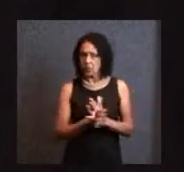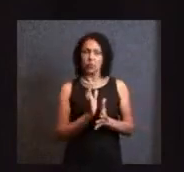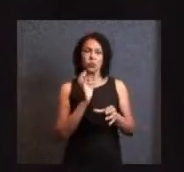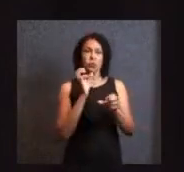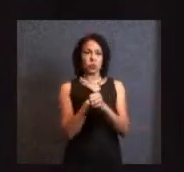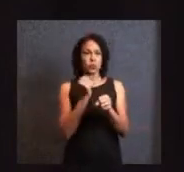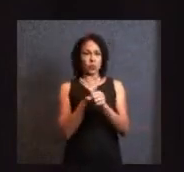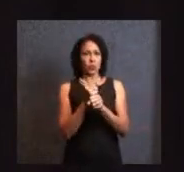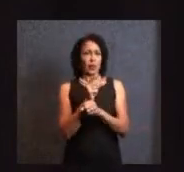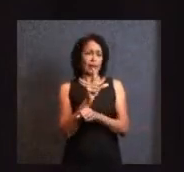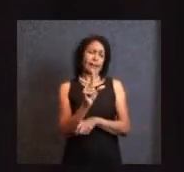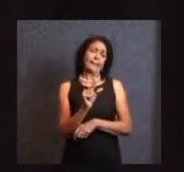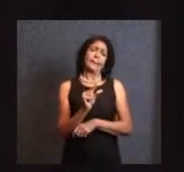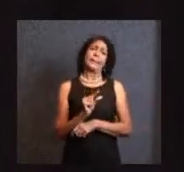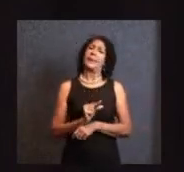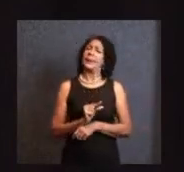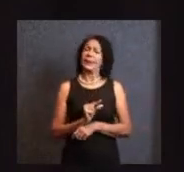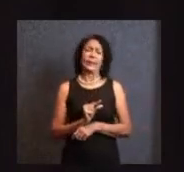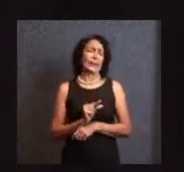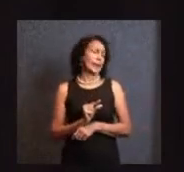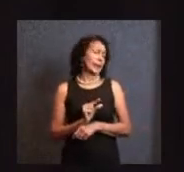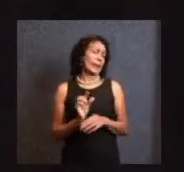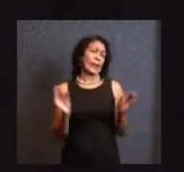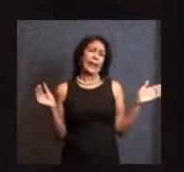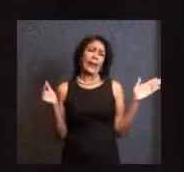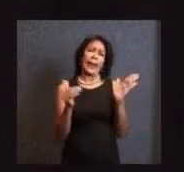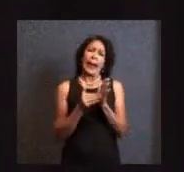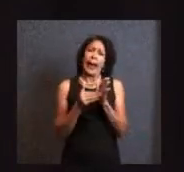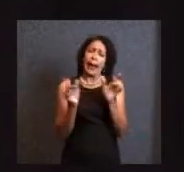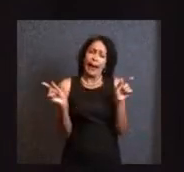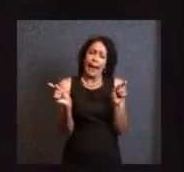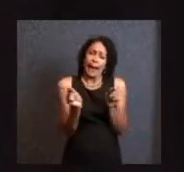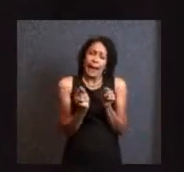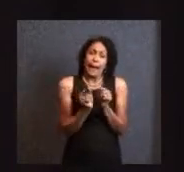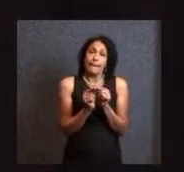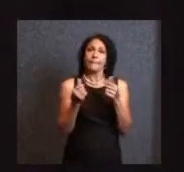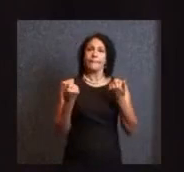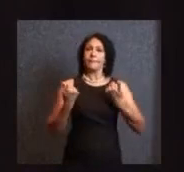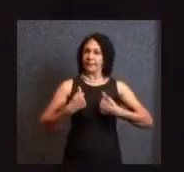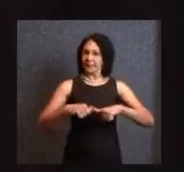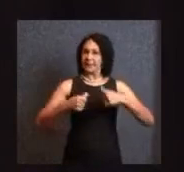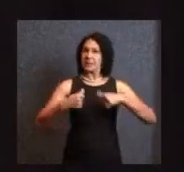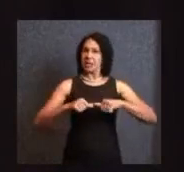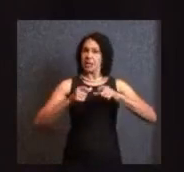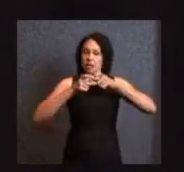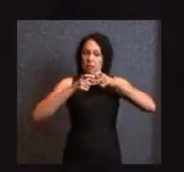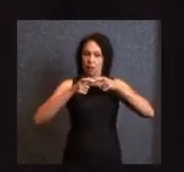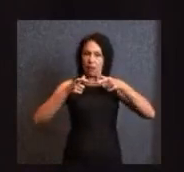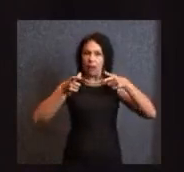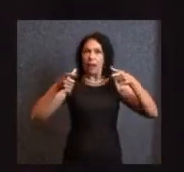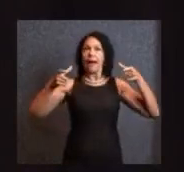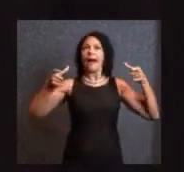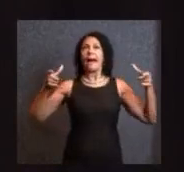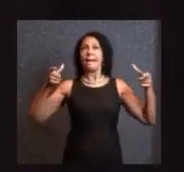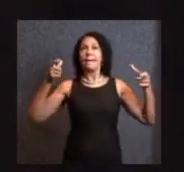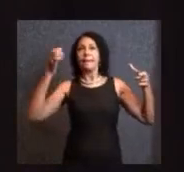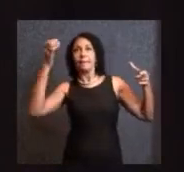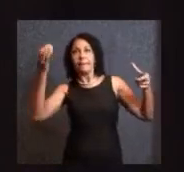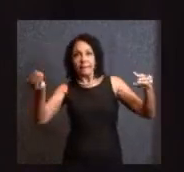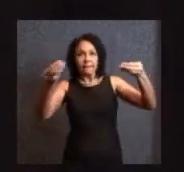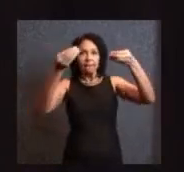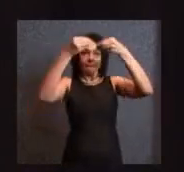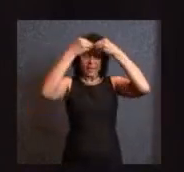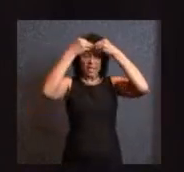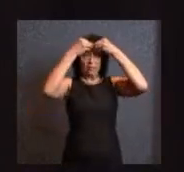somativa é muito pouco, é muito restrito. É necessário ter uma ampliação desse entendimento,